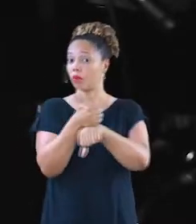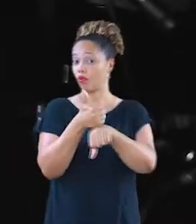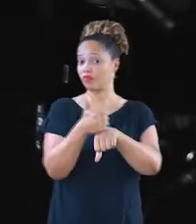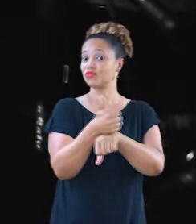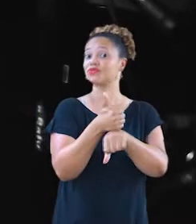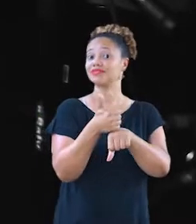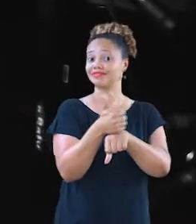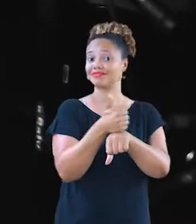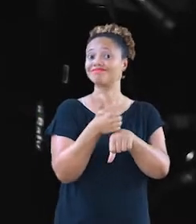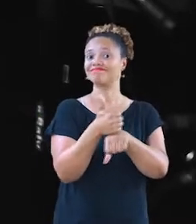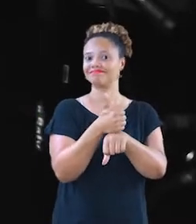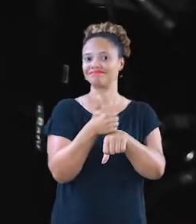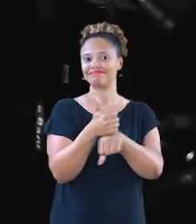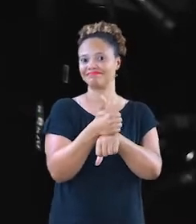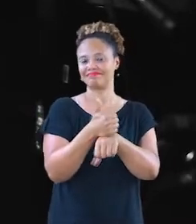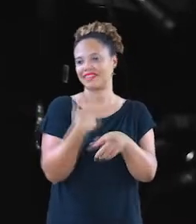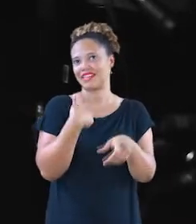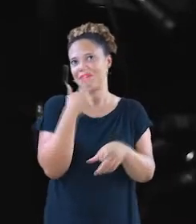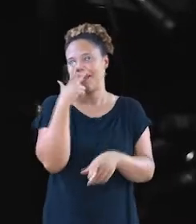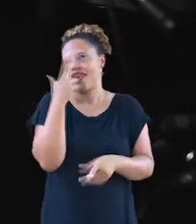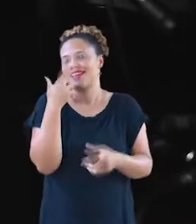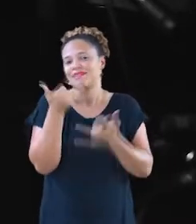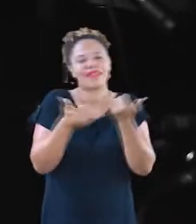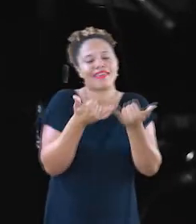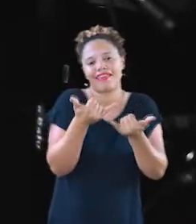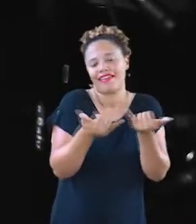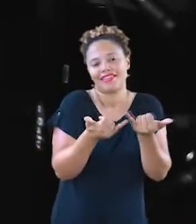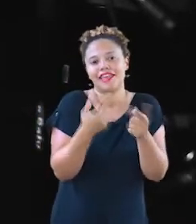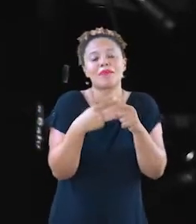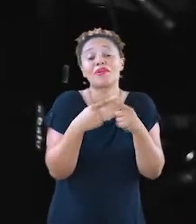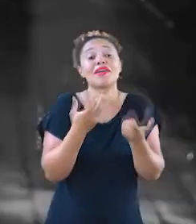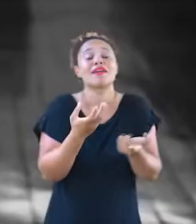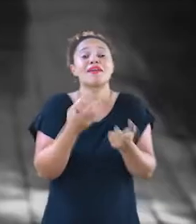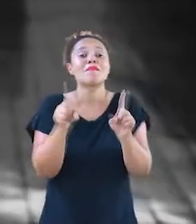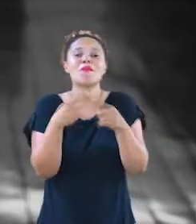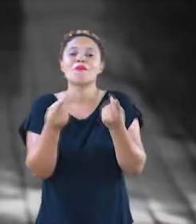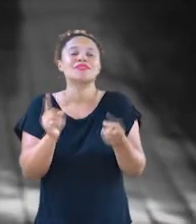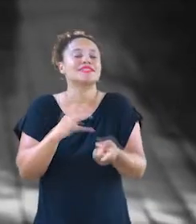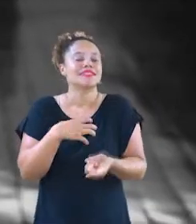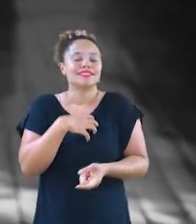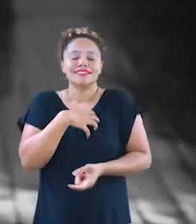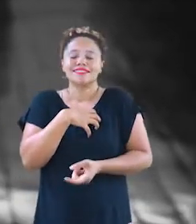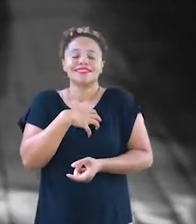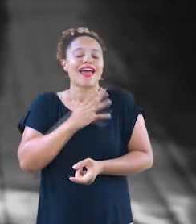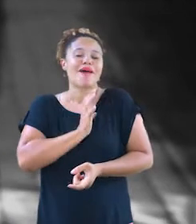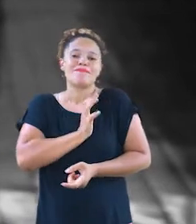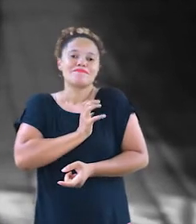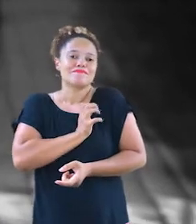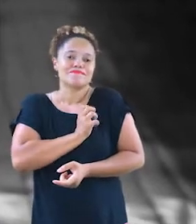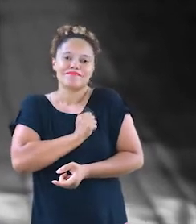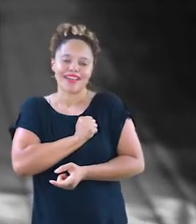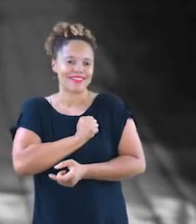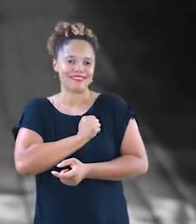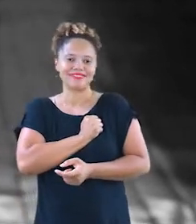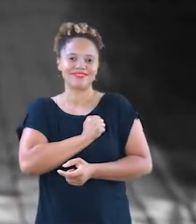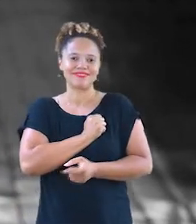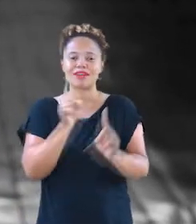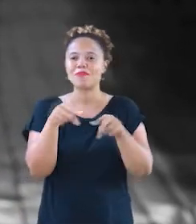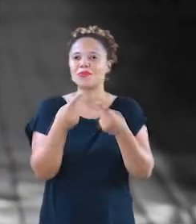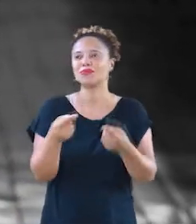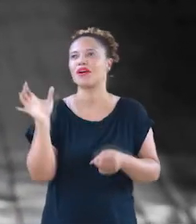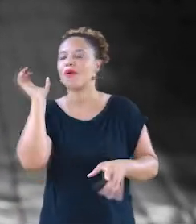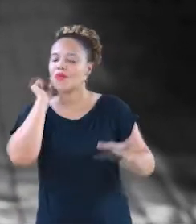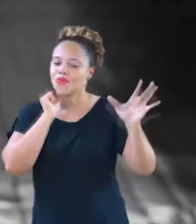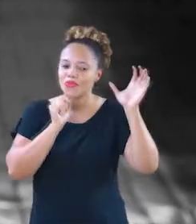assim, brincando ainda, que pra mim a música sempre foi assim, uma sensação muito prazerosa, assim, era muito gostoso sentir,